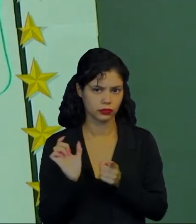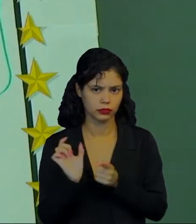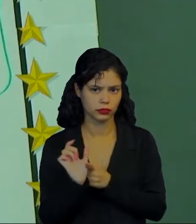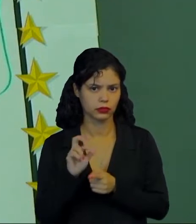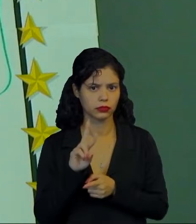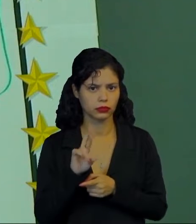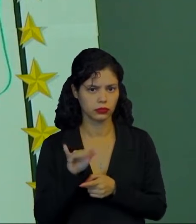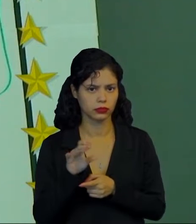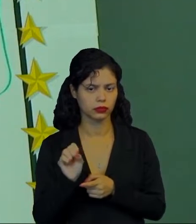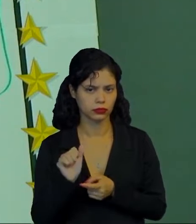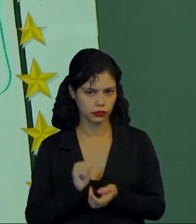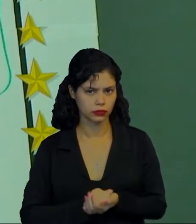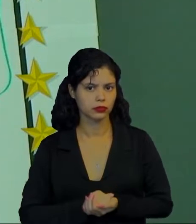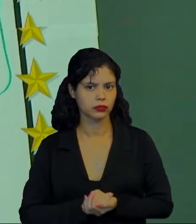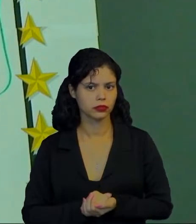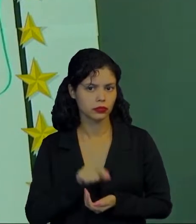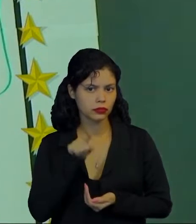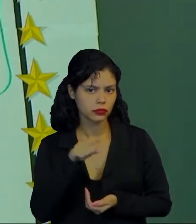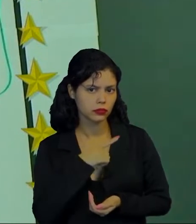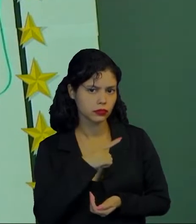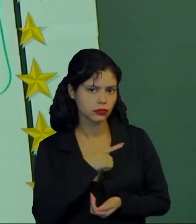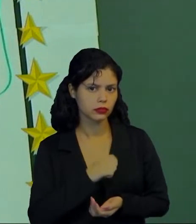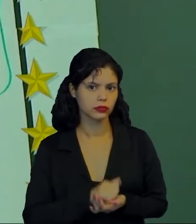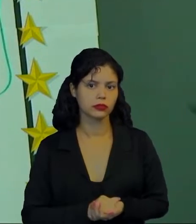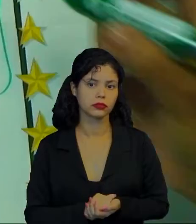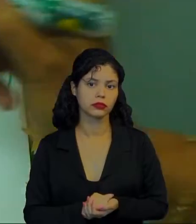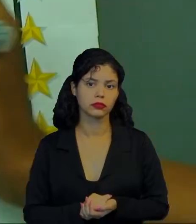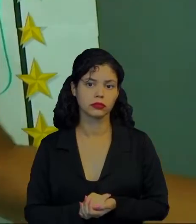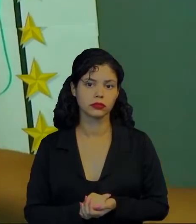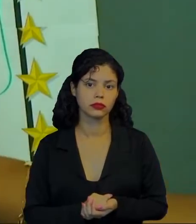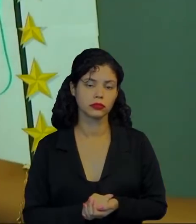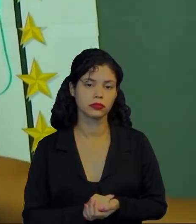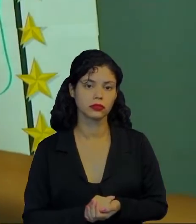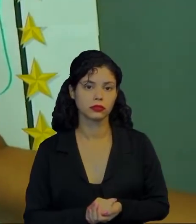Será que tem palavras que rimam aqui? Eu consigo ver, ó,